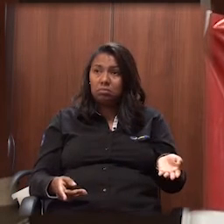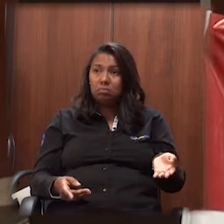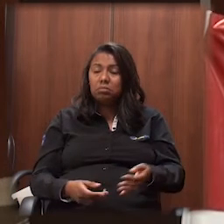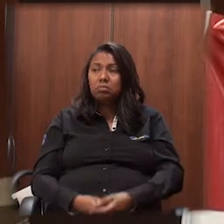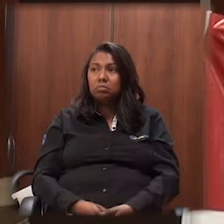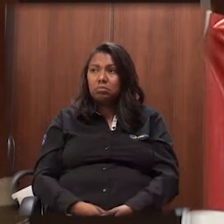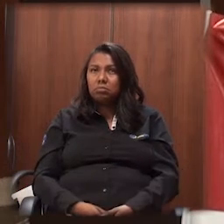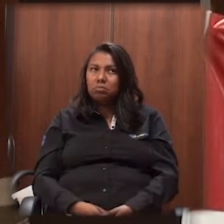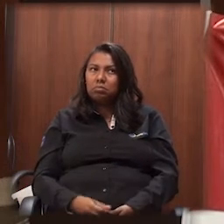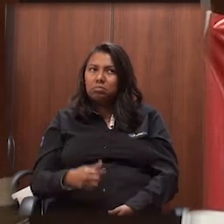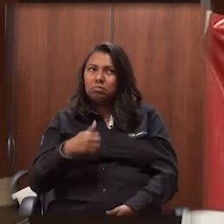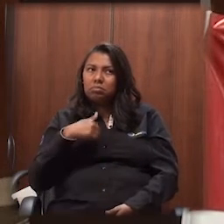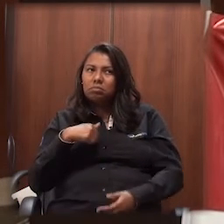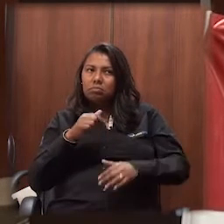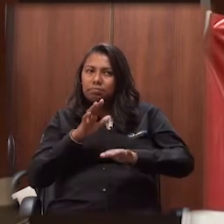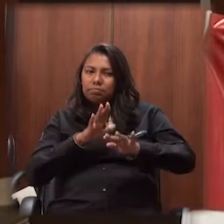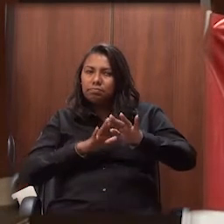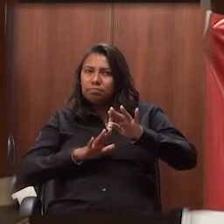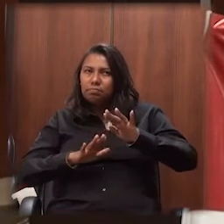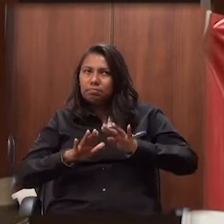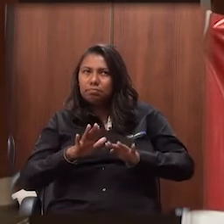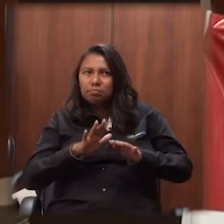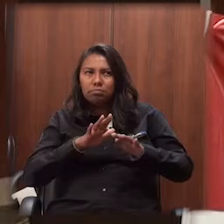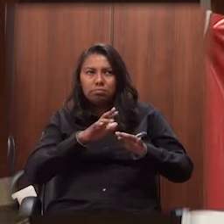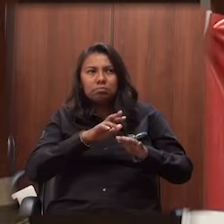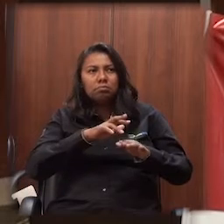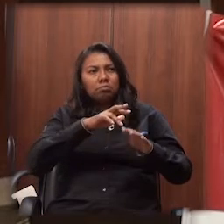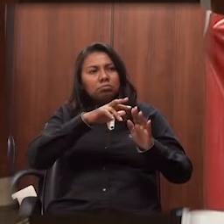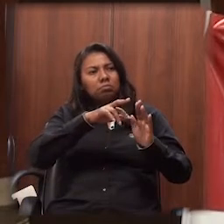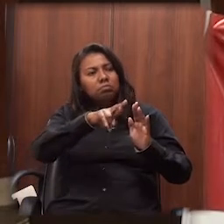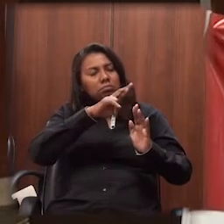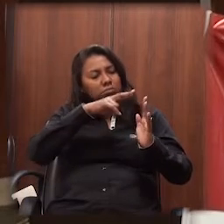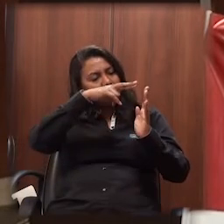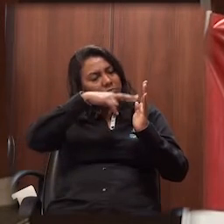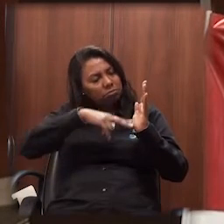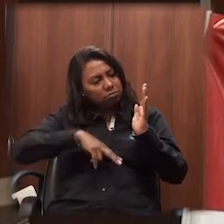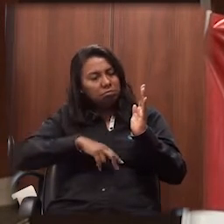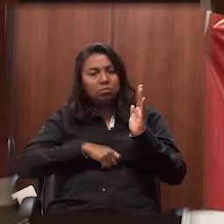Eu tomei o cuidado de levantar quais foram as respostas e predominou 9